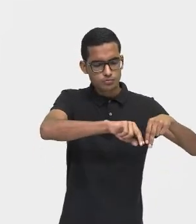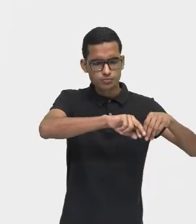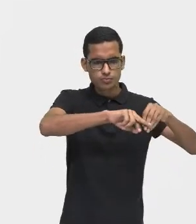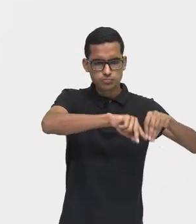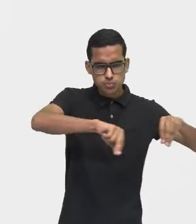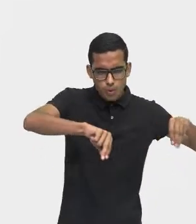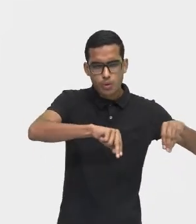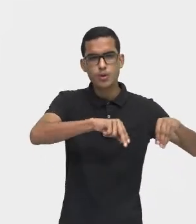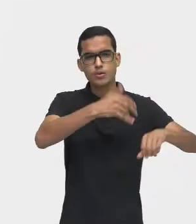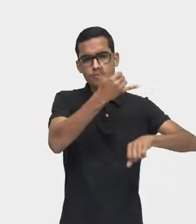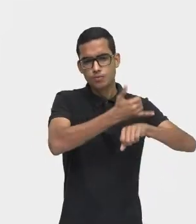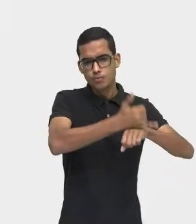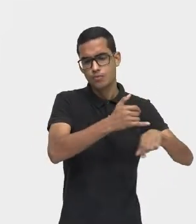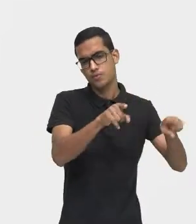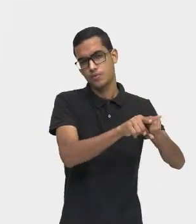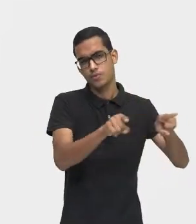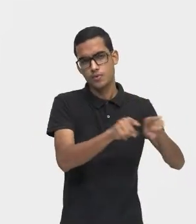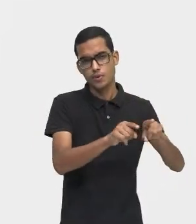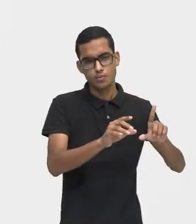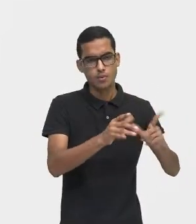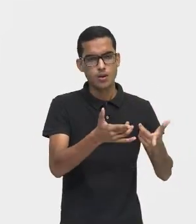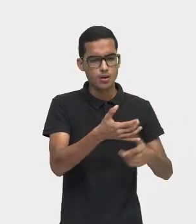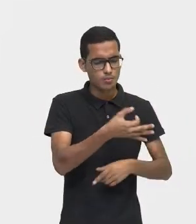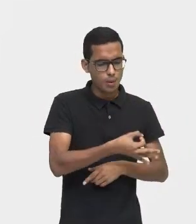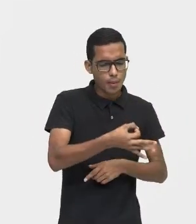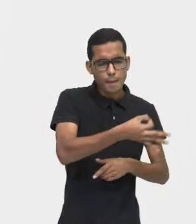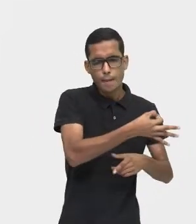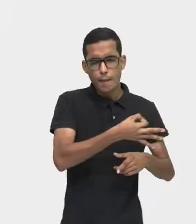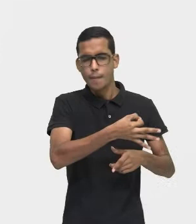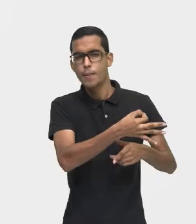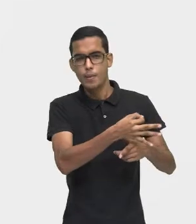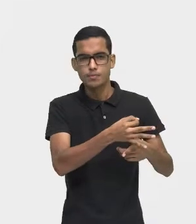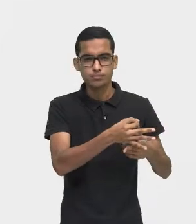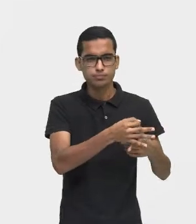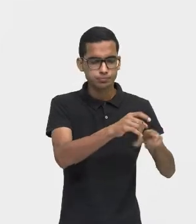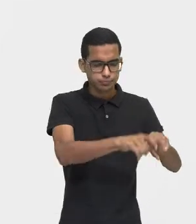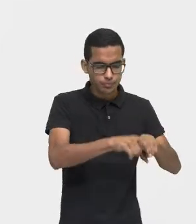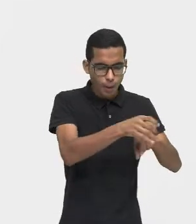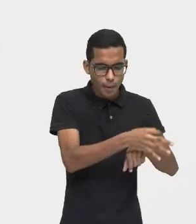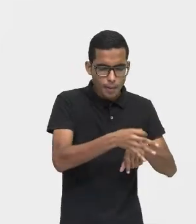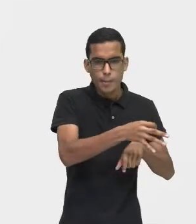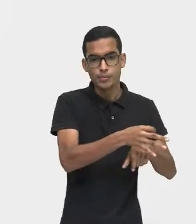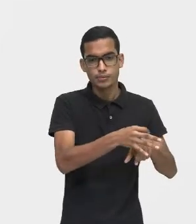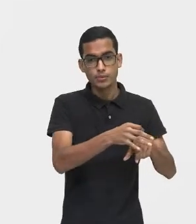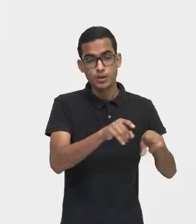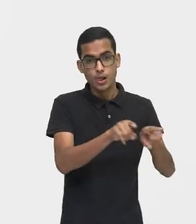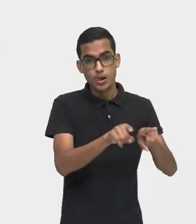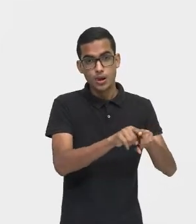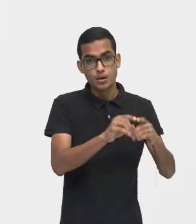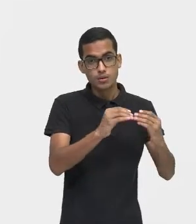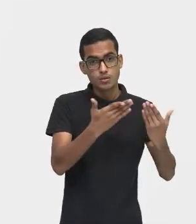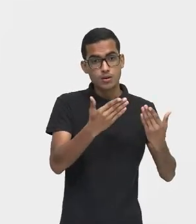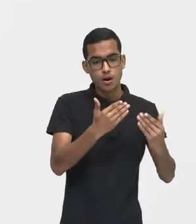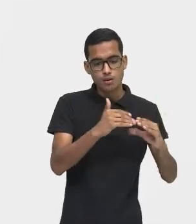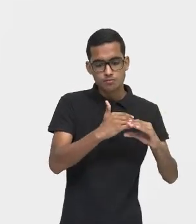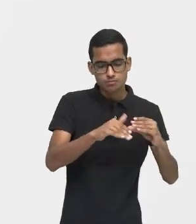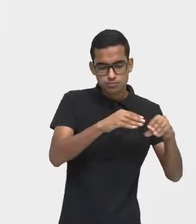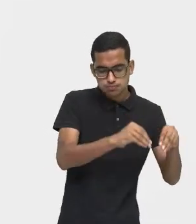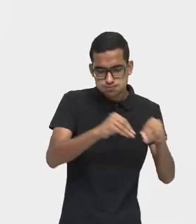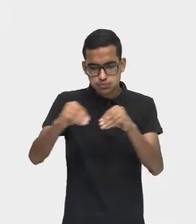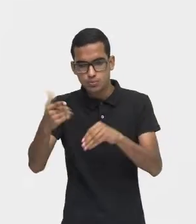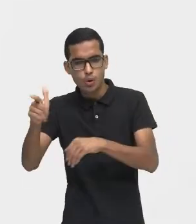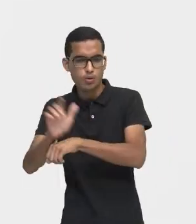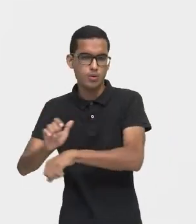e grãos, né, que são levados aí para outros municípios, até mesmo para outros estados, tá? Em Belém, também no